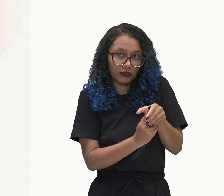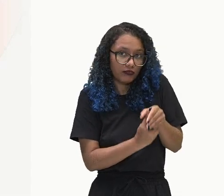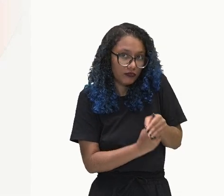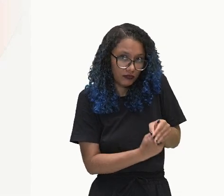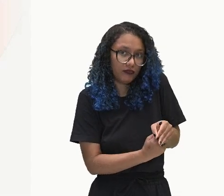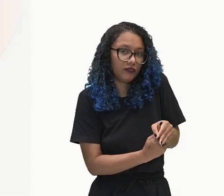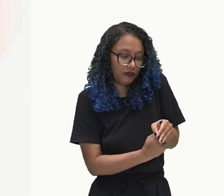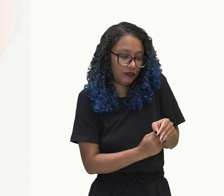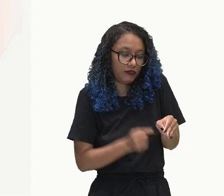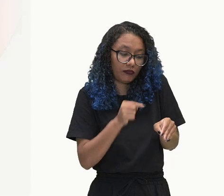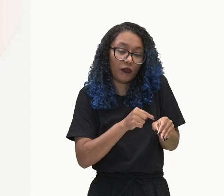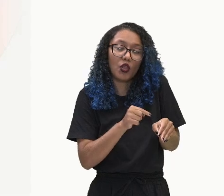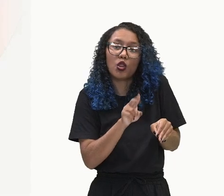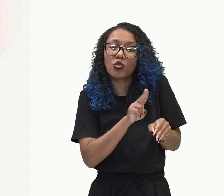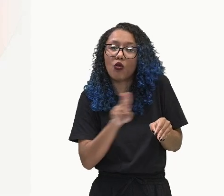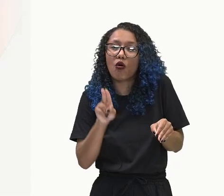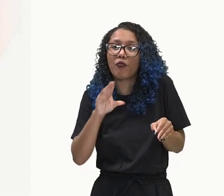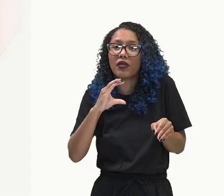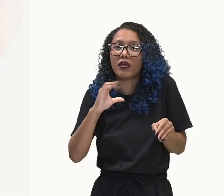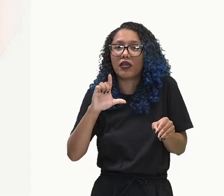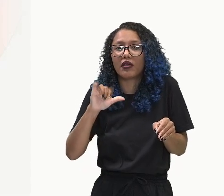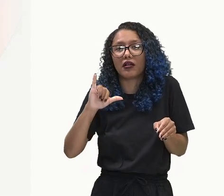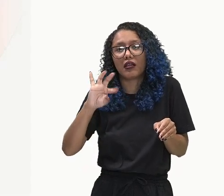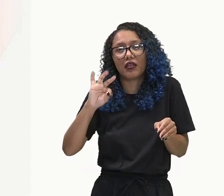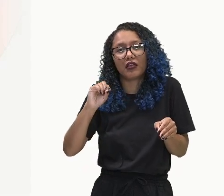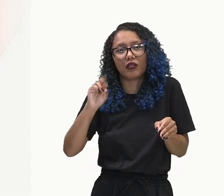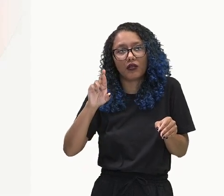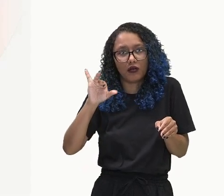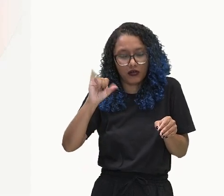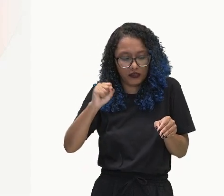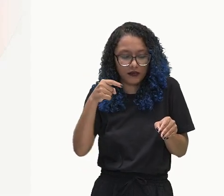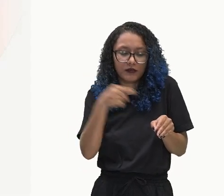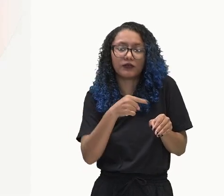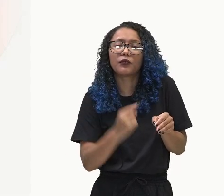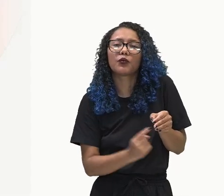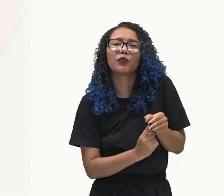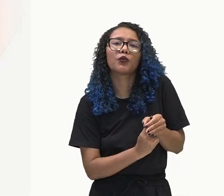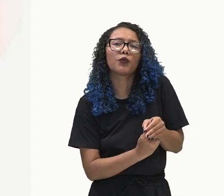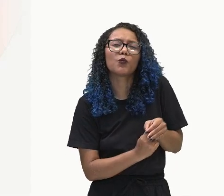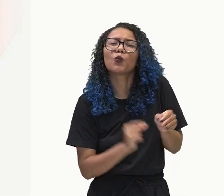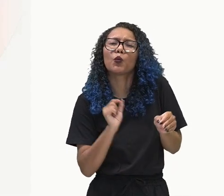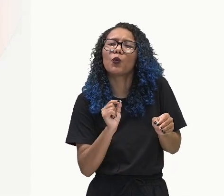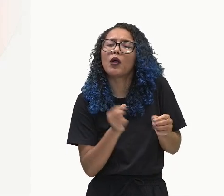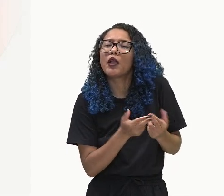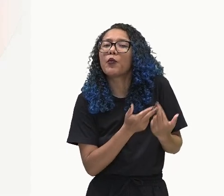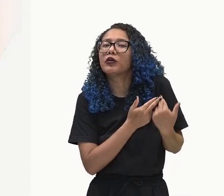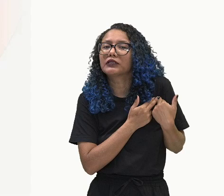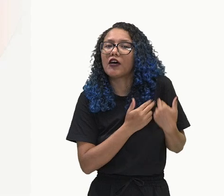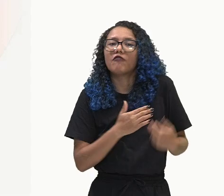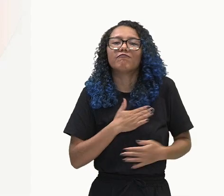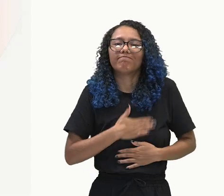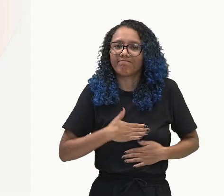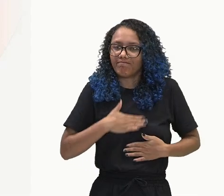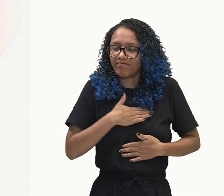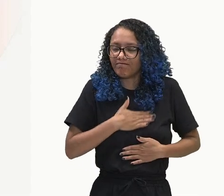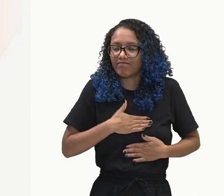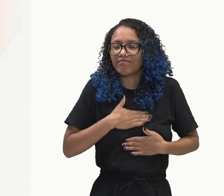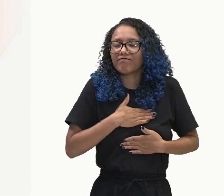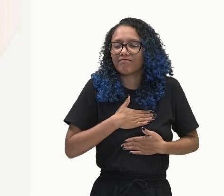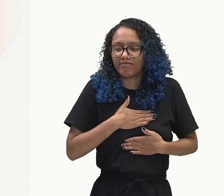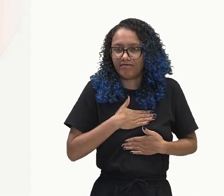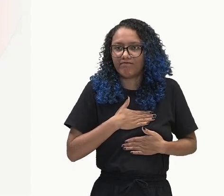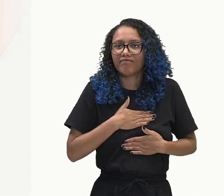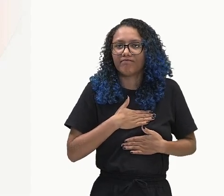e o clitóris vai ser o órgão sexual feminino responsável pelo prazer. Gente, na percepção de